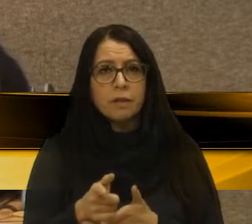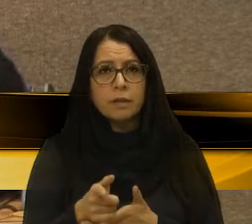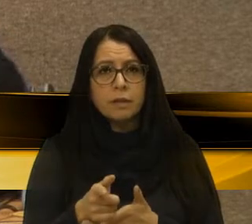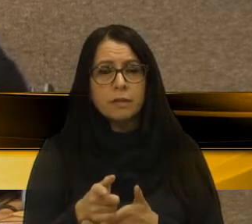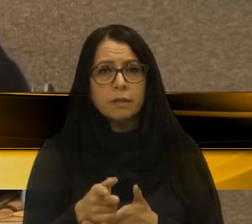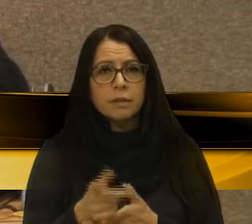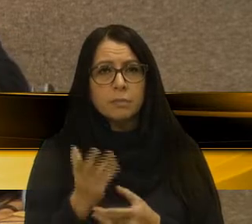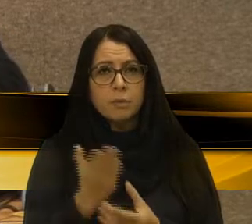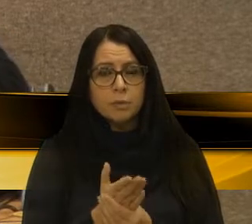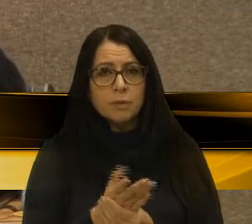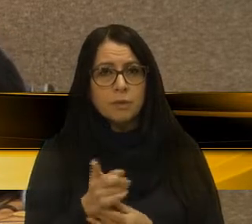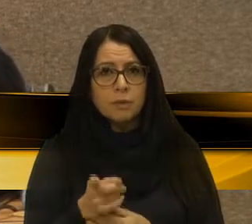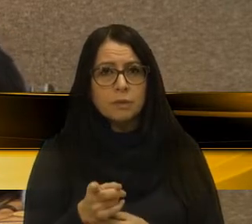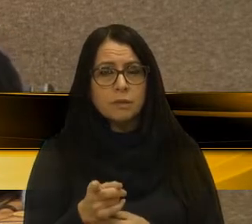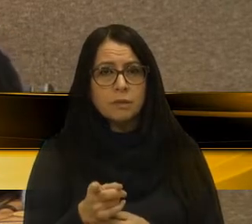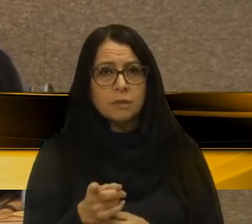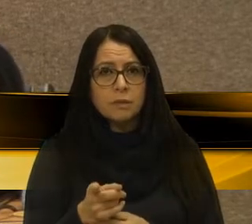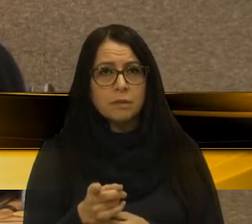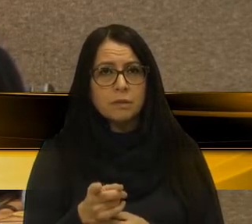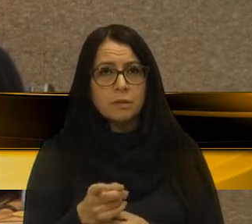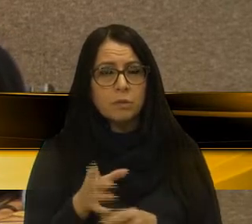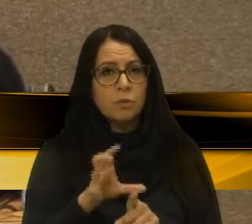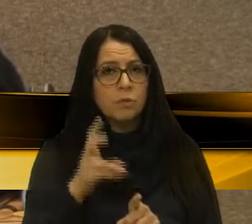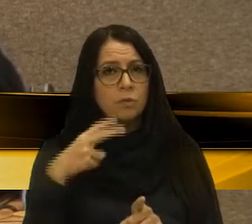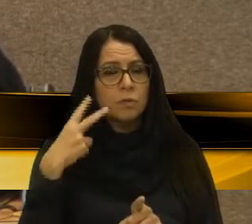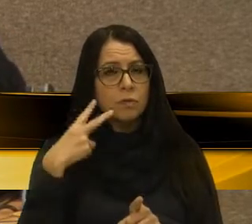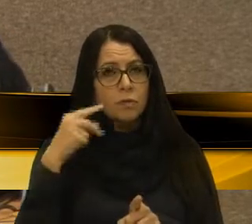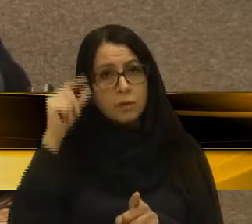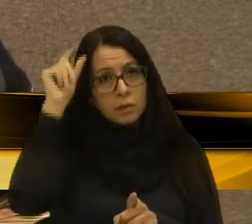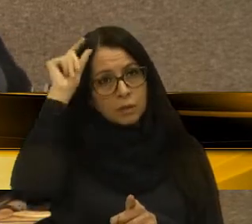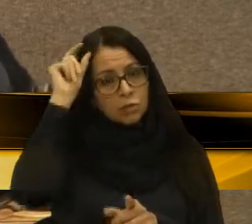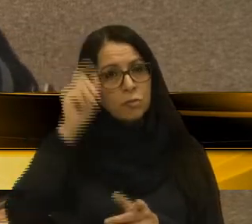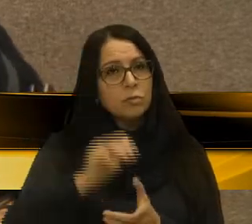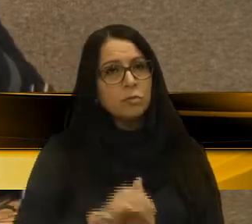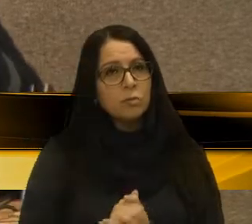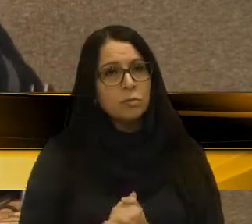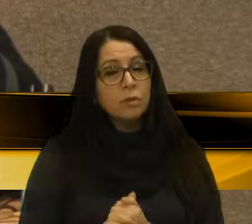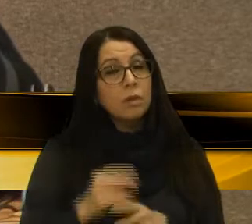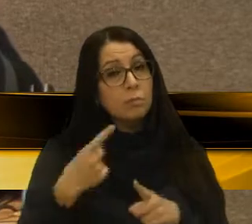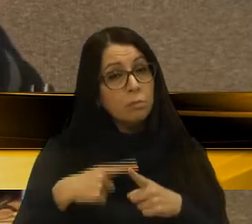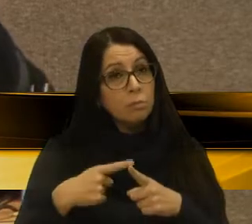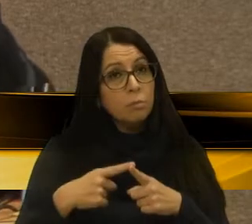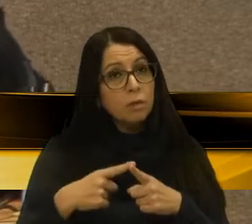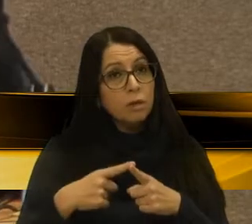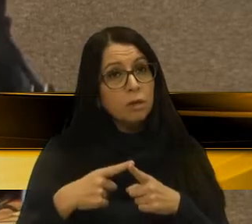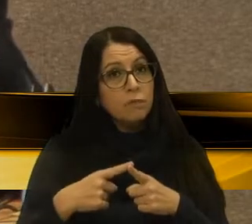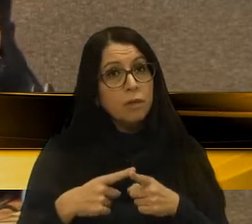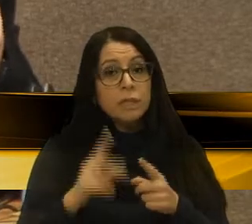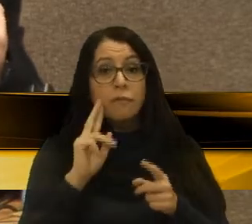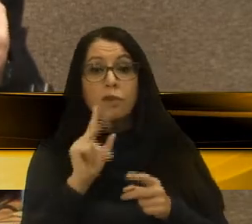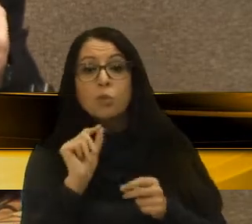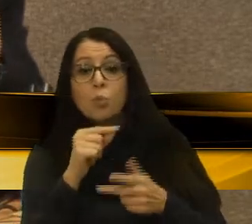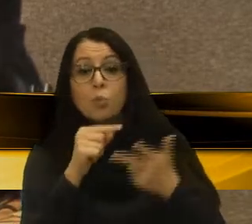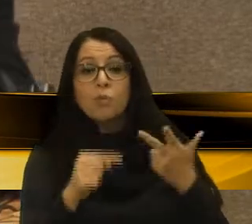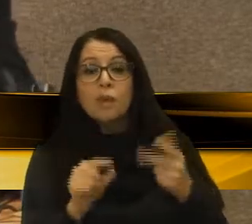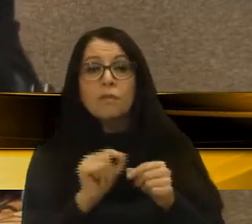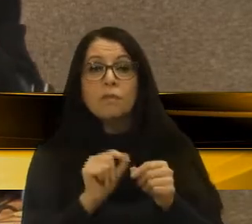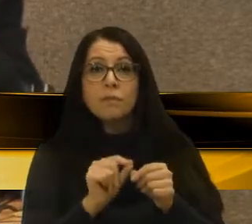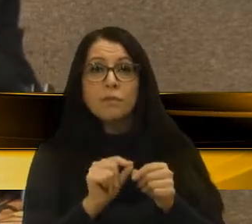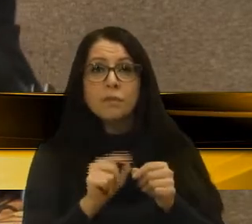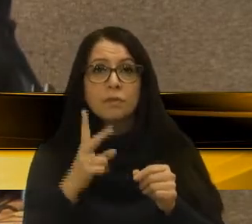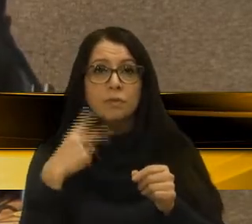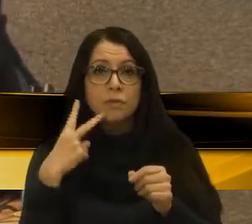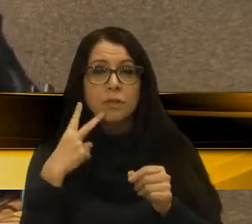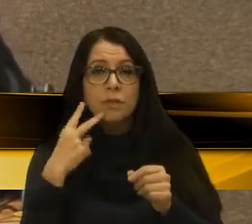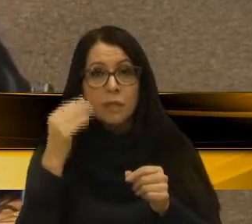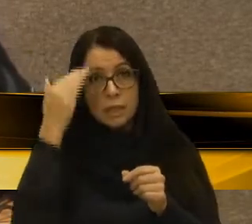esse processo contra o vereador Chico Guerra, porque vai ser deliberado, né, aquilo que os